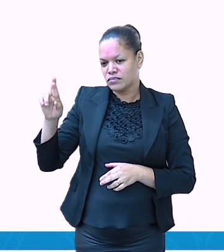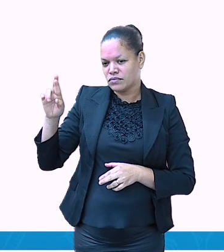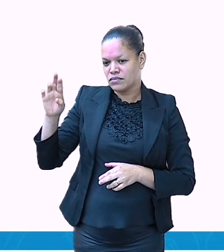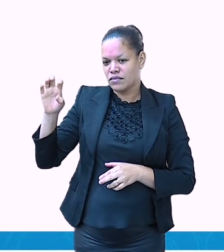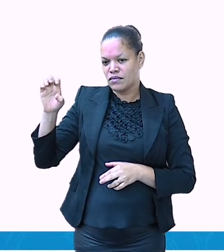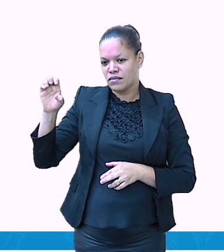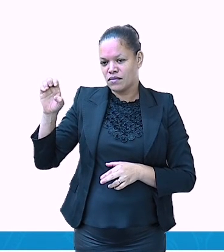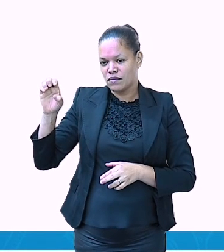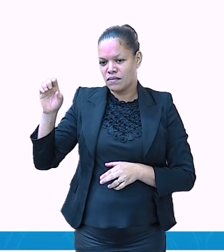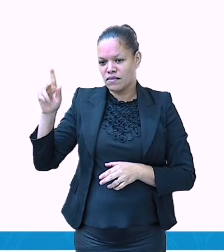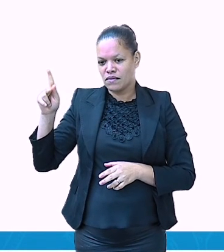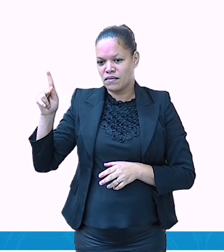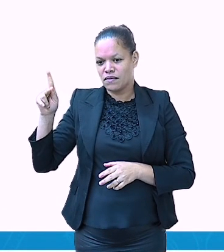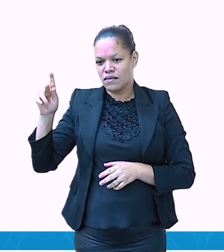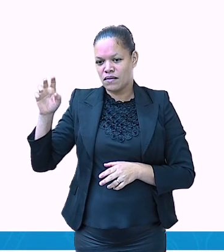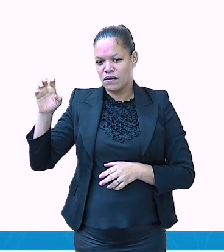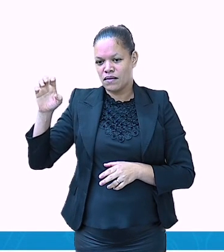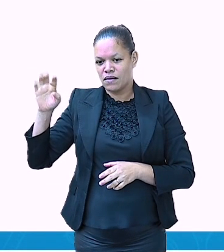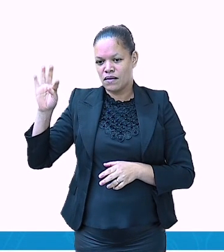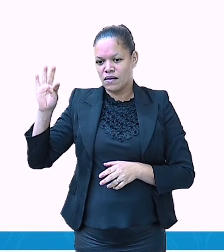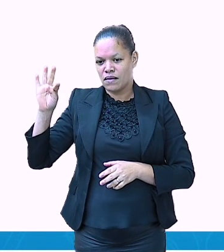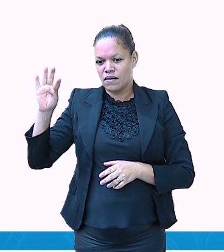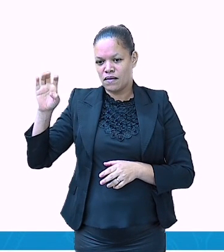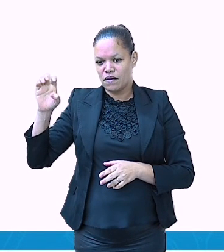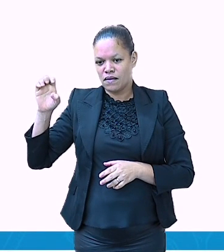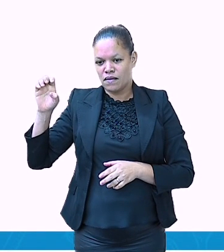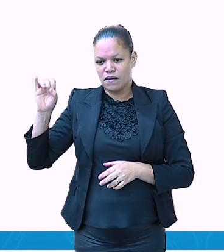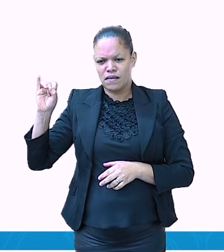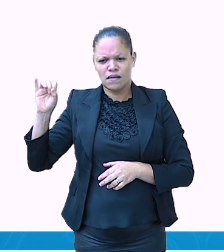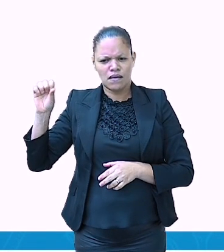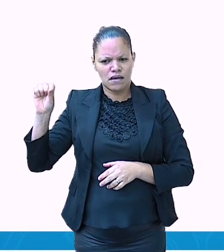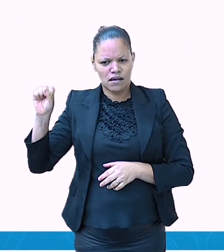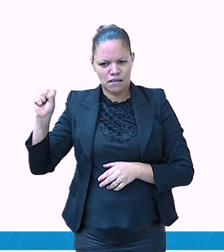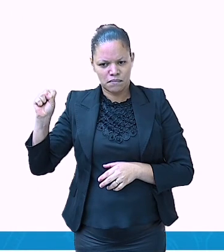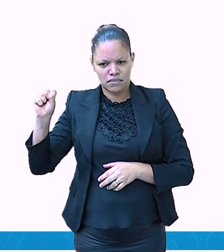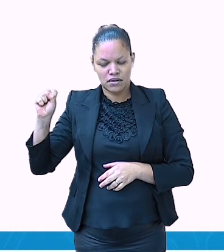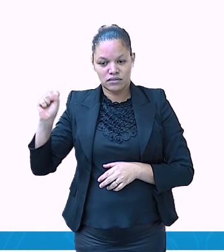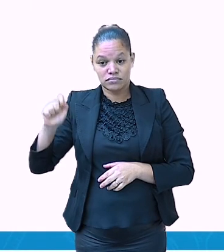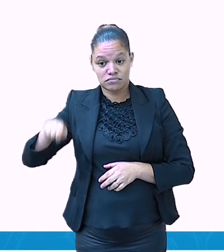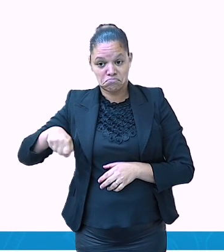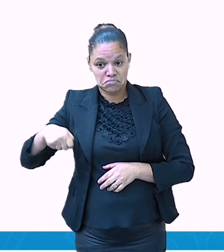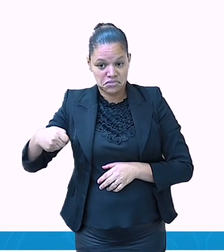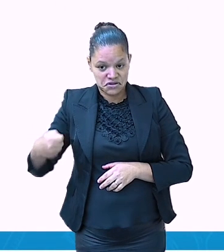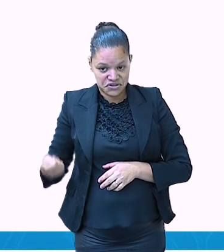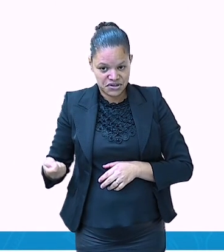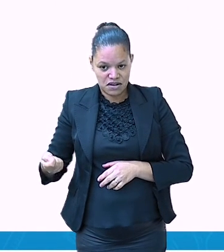Vamos apagar aqui. Essa letra ficou um pouquinho feia.